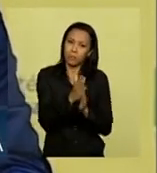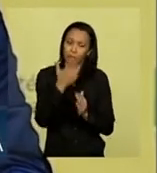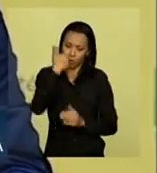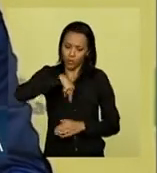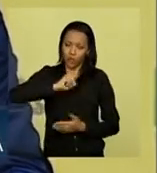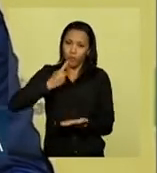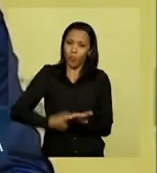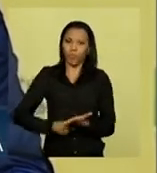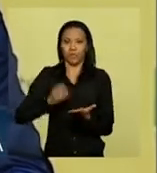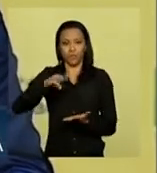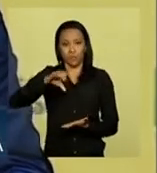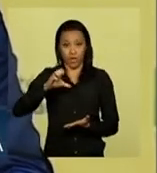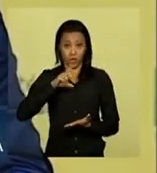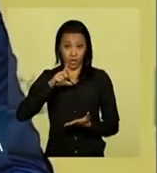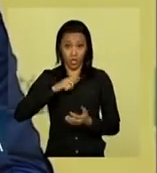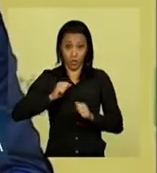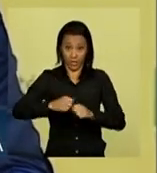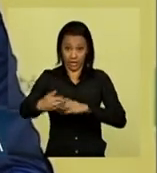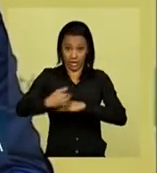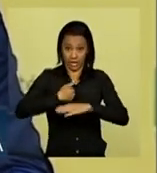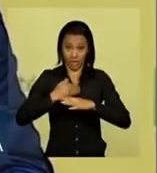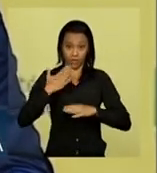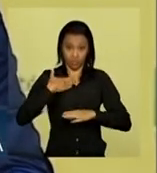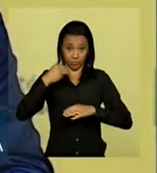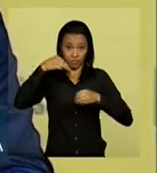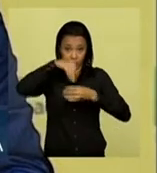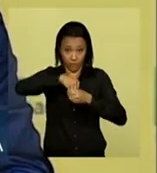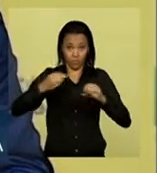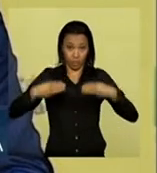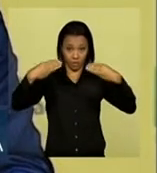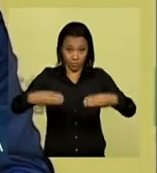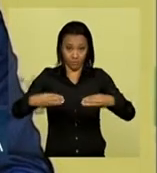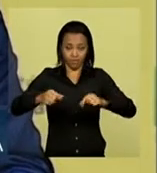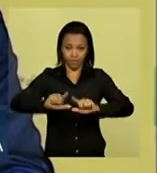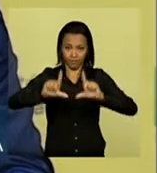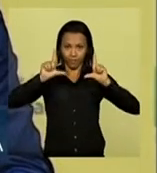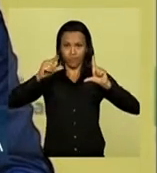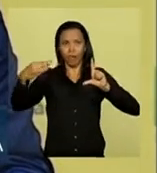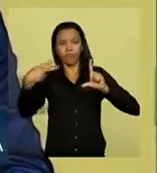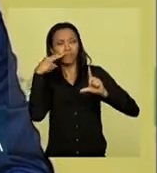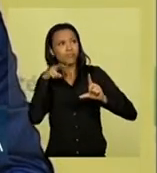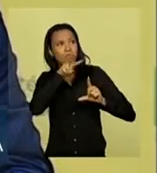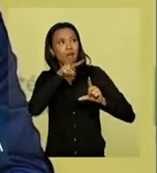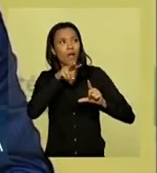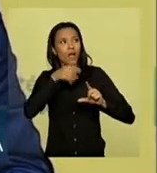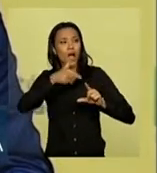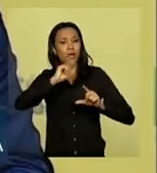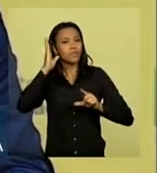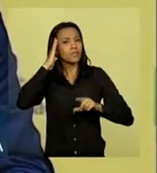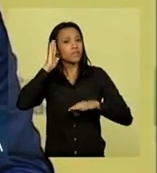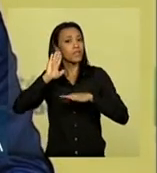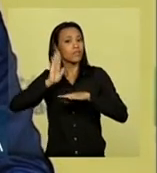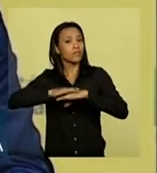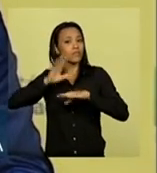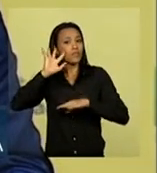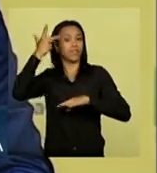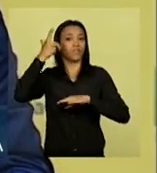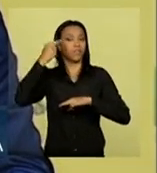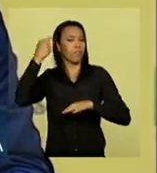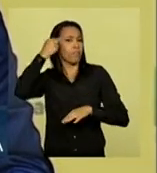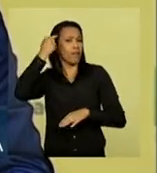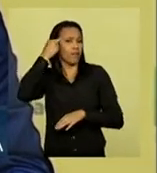eu tenho uma placa na entrada no meu gabinete que é assim e antes decidir Pense Um estudante